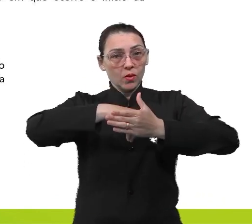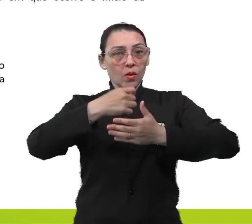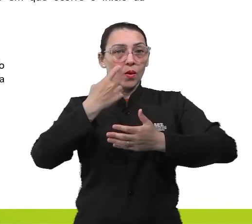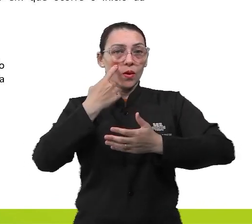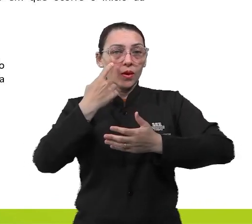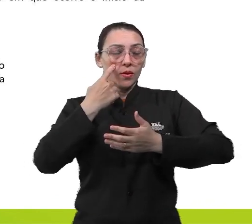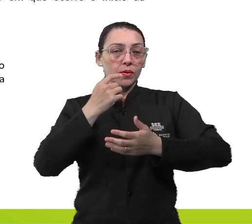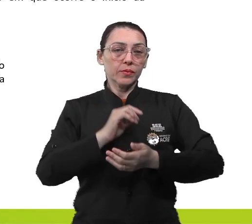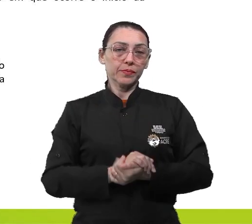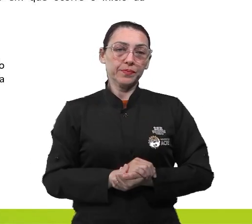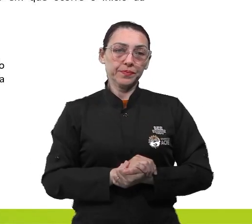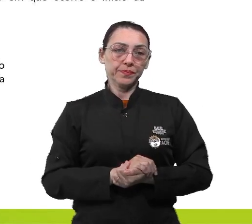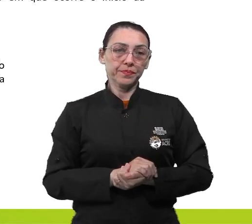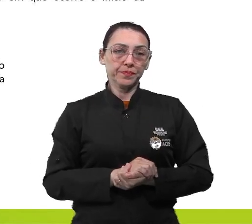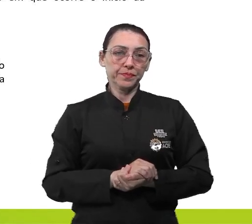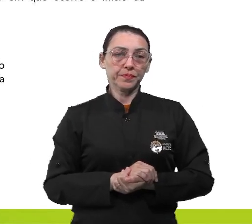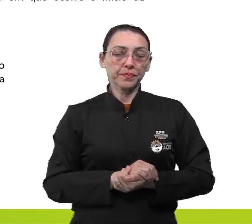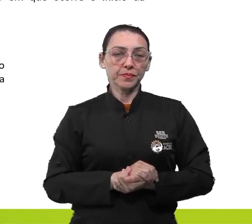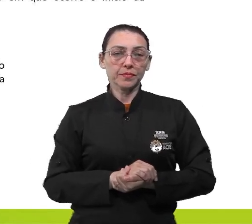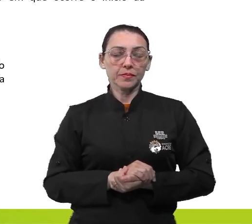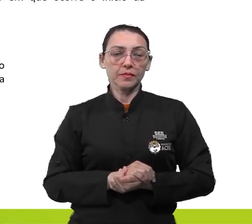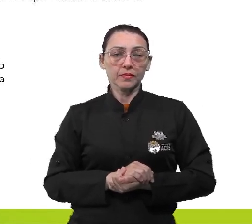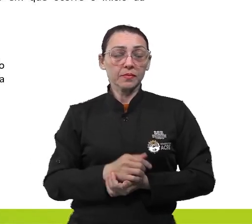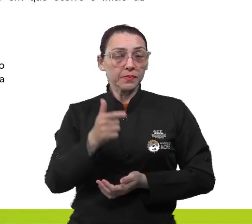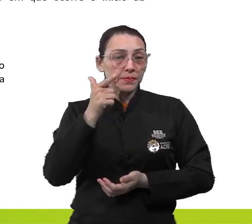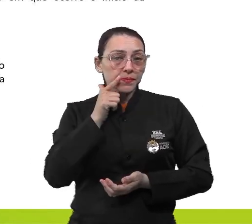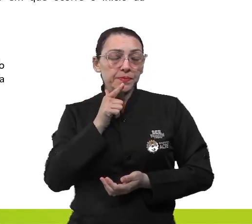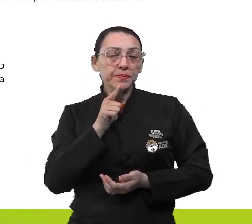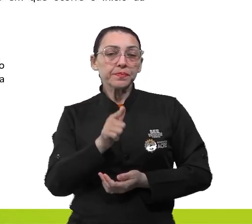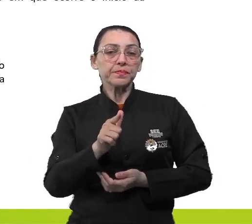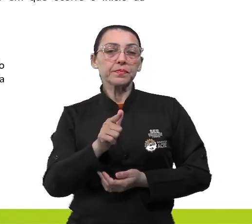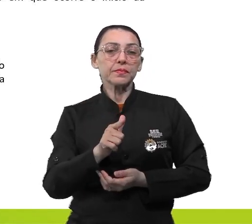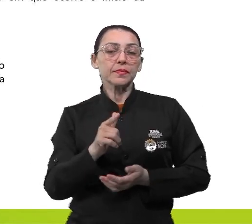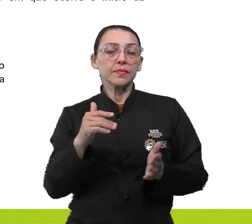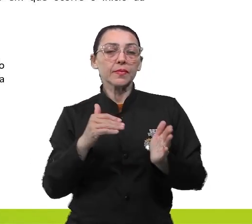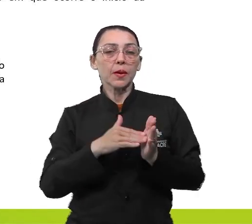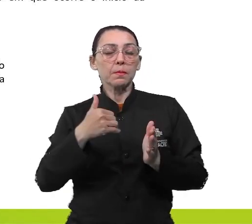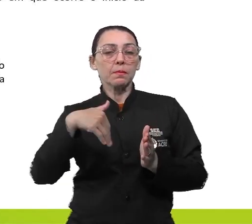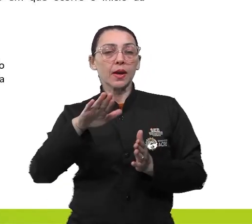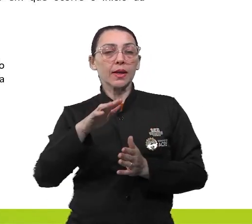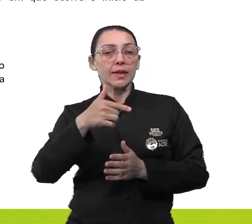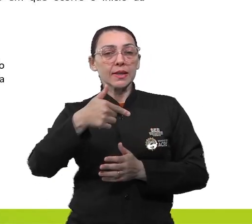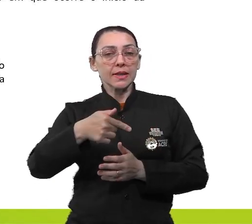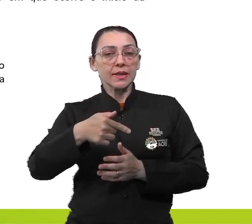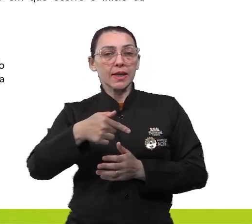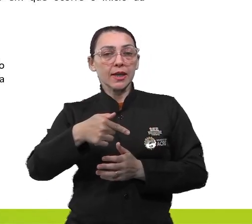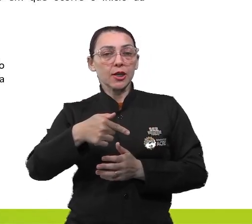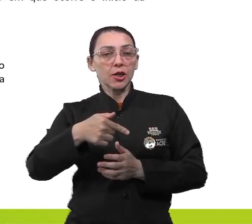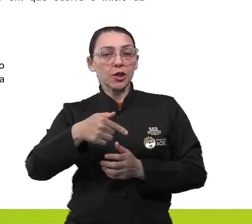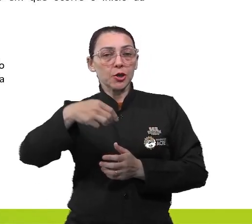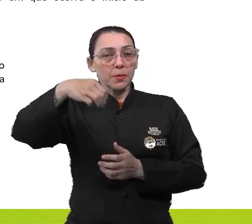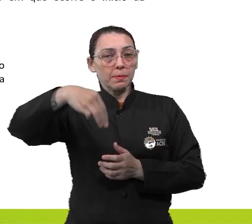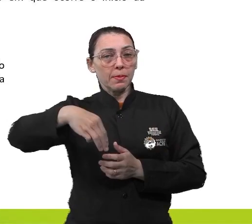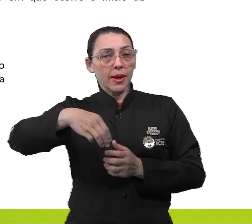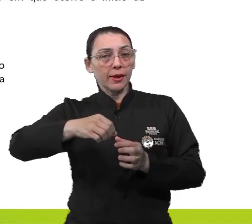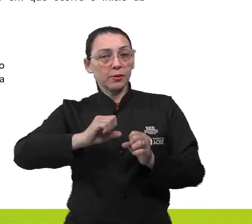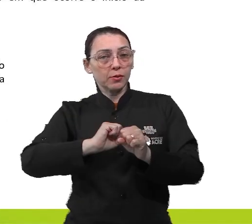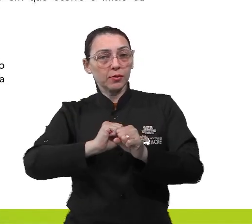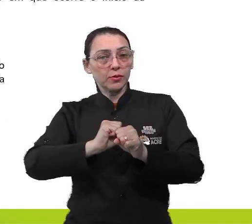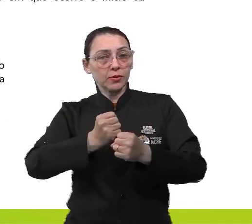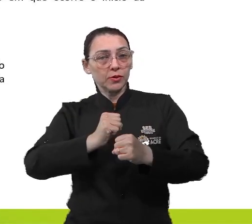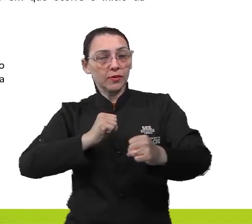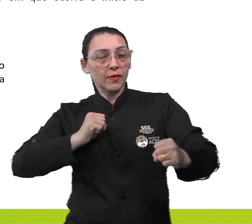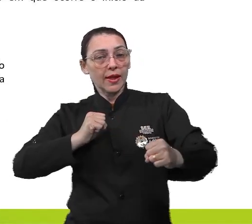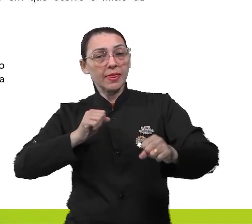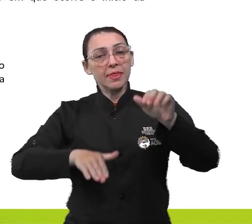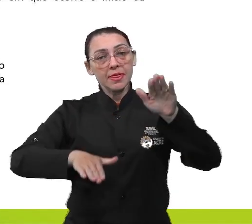uma curiosidade, o intestino delgado, ele consegue chegar até mais de 7 metros de comprimento, isso dependendo da